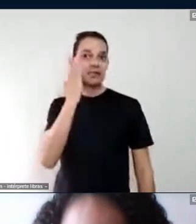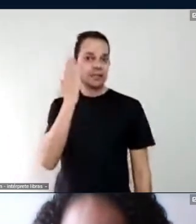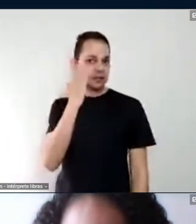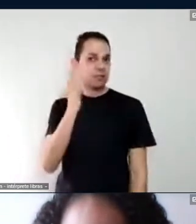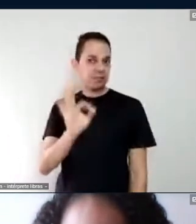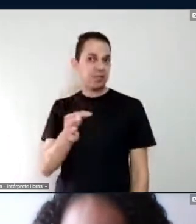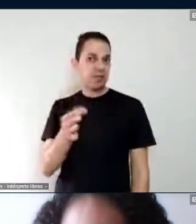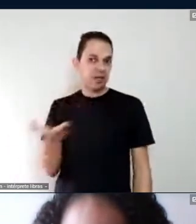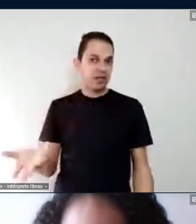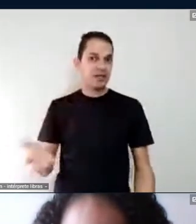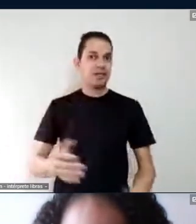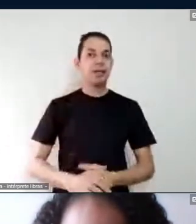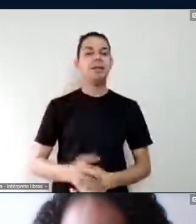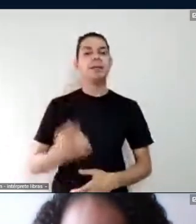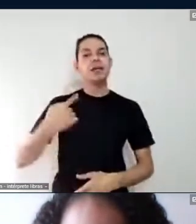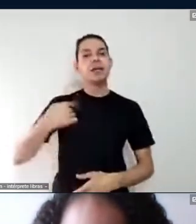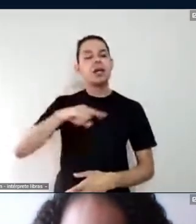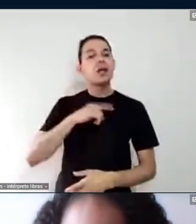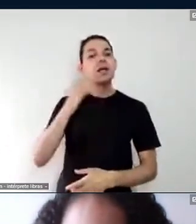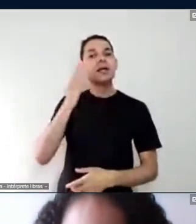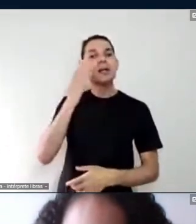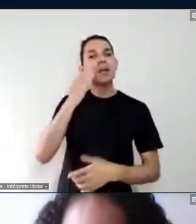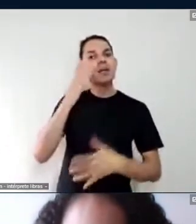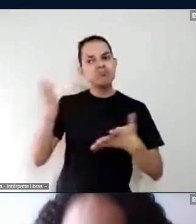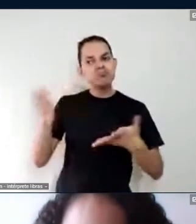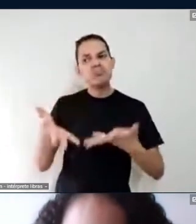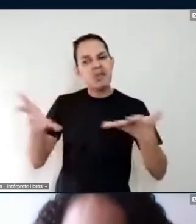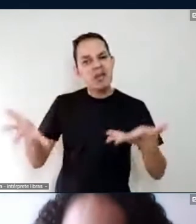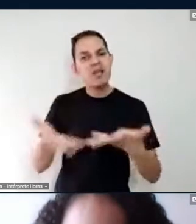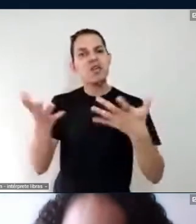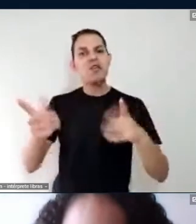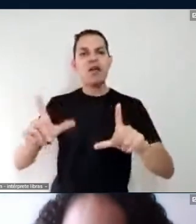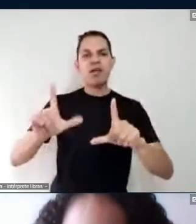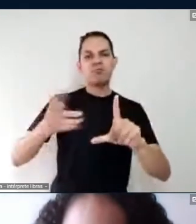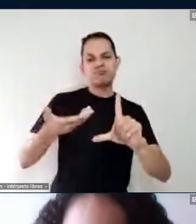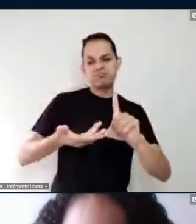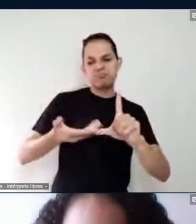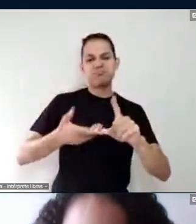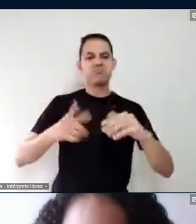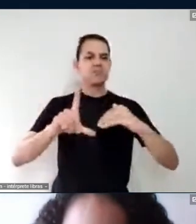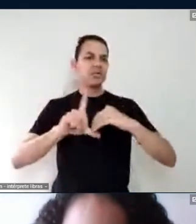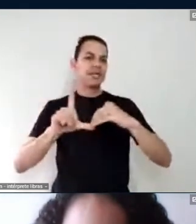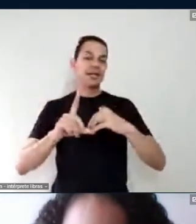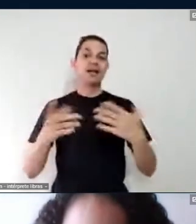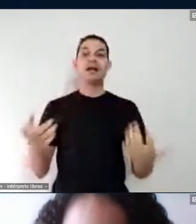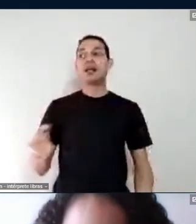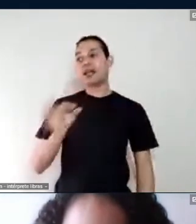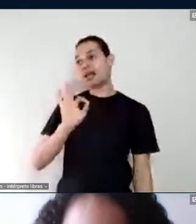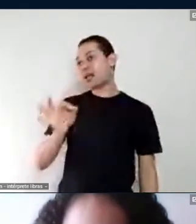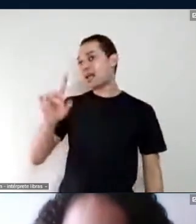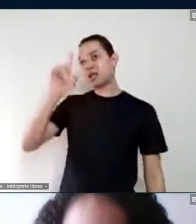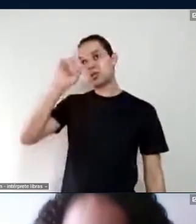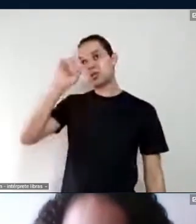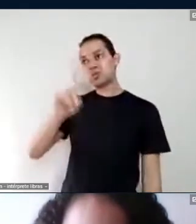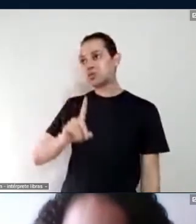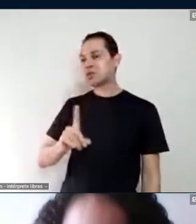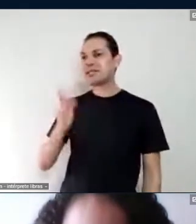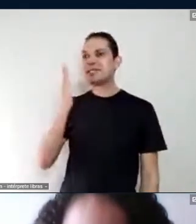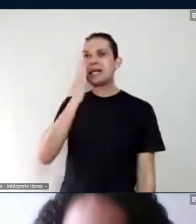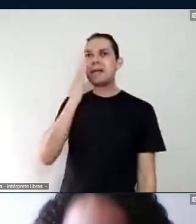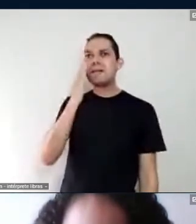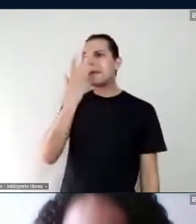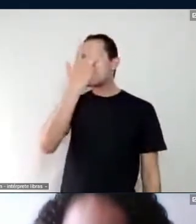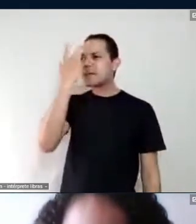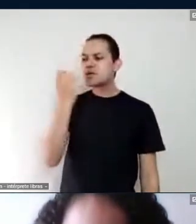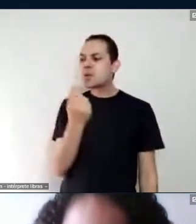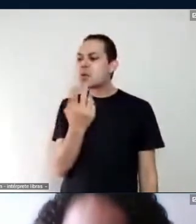para justamente poder também incentivar. não sei se existe essa medição, porque como o